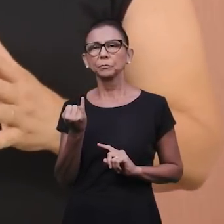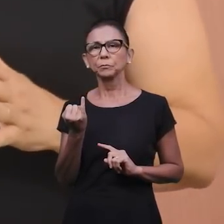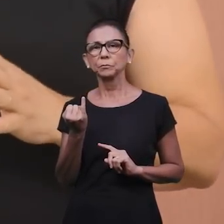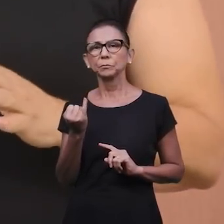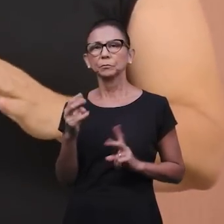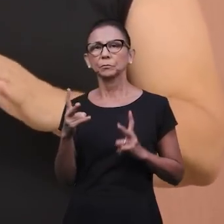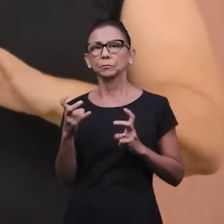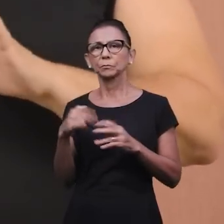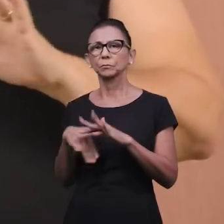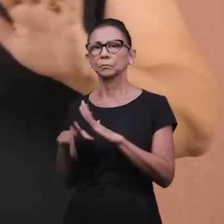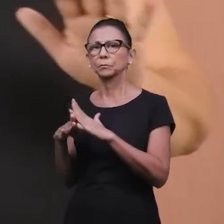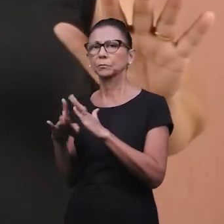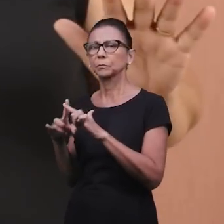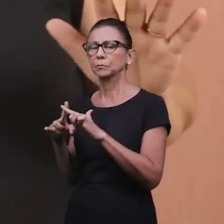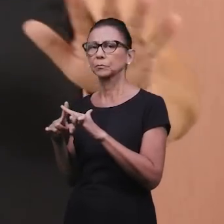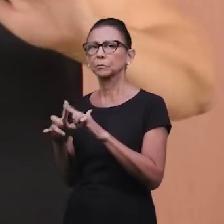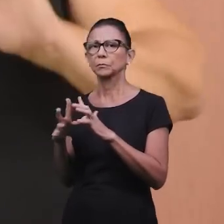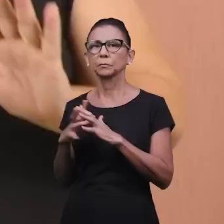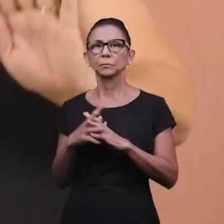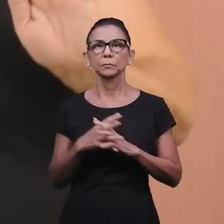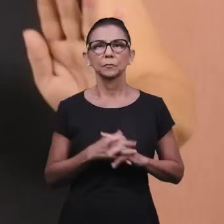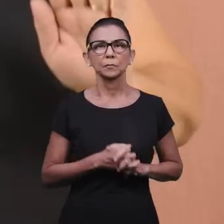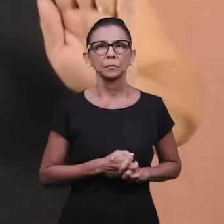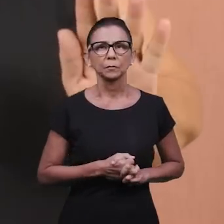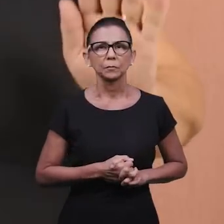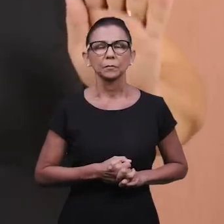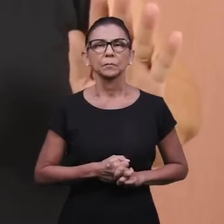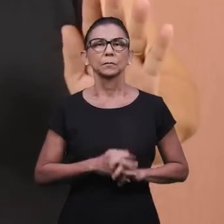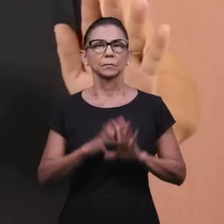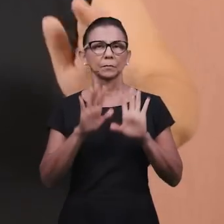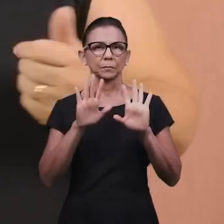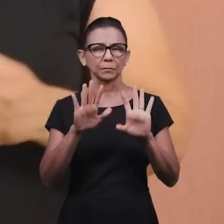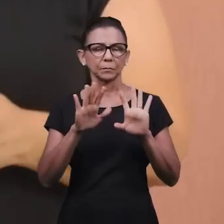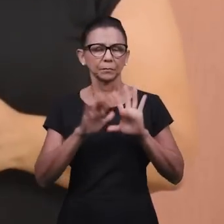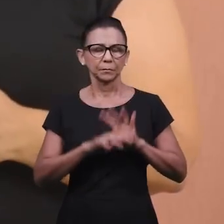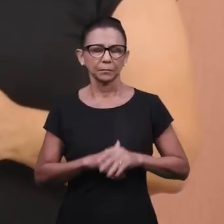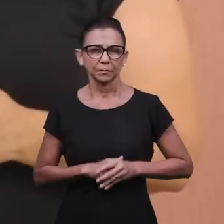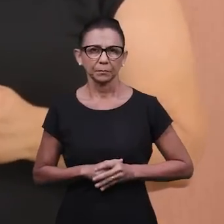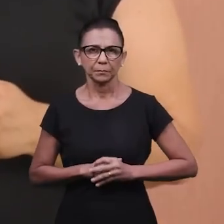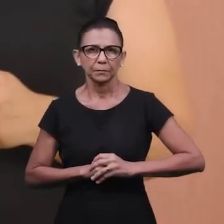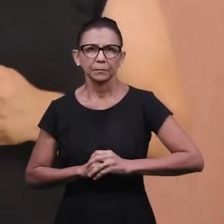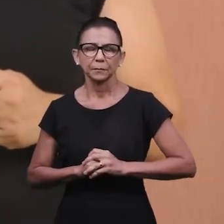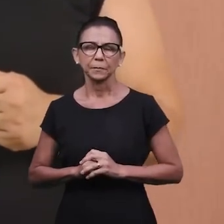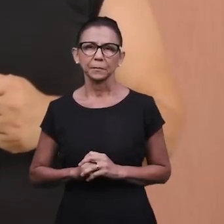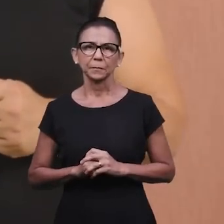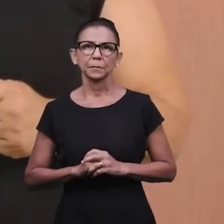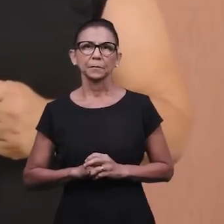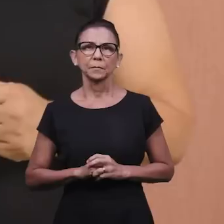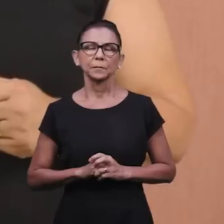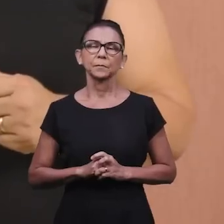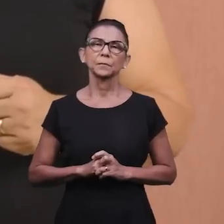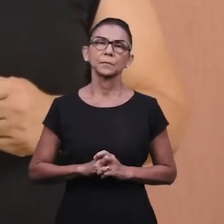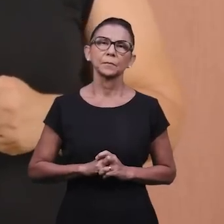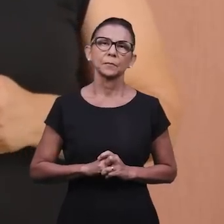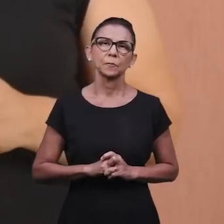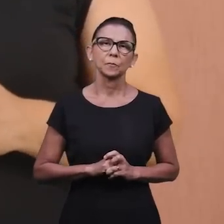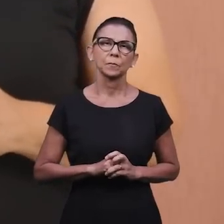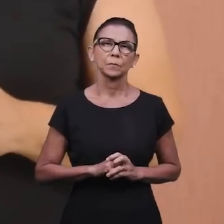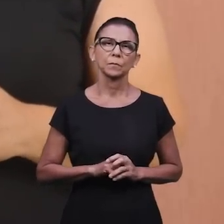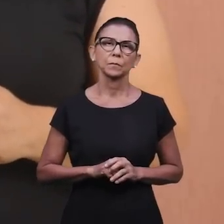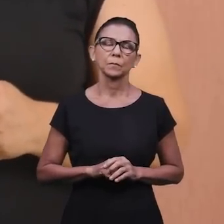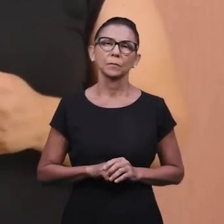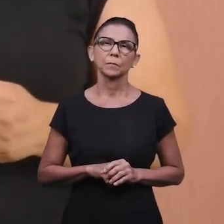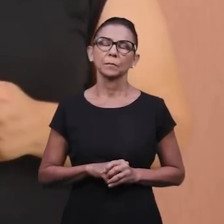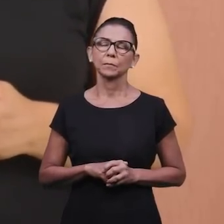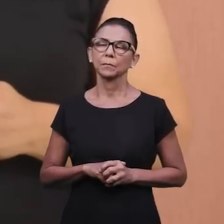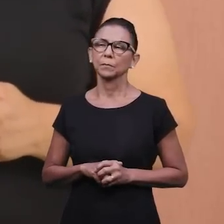um exemplo, João, facílimo, que todo mundo vai entender? Vamos, ó. Rosana, interpreta pra mim. Você conhece o hino Mestre